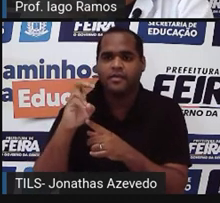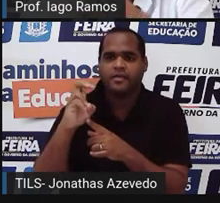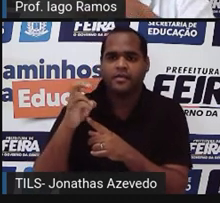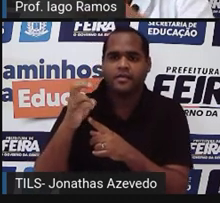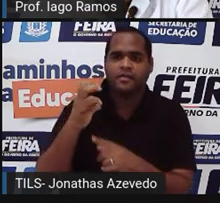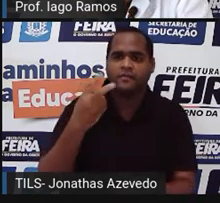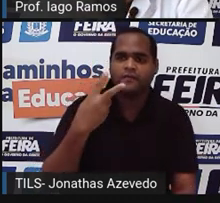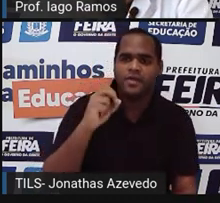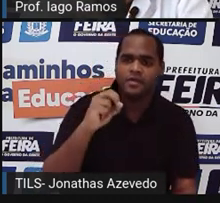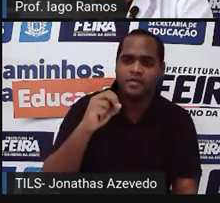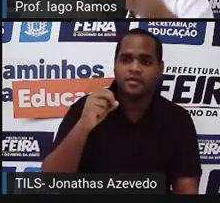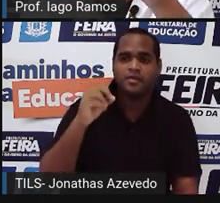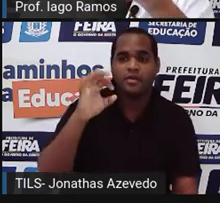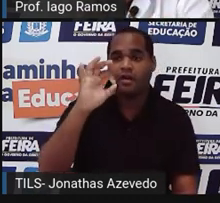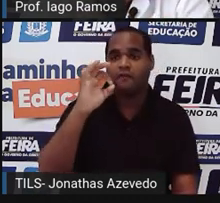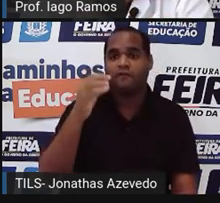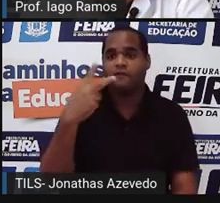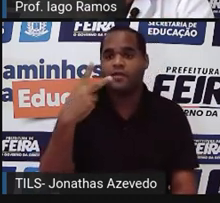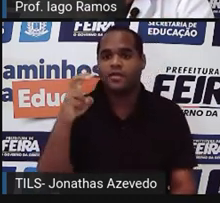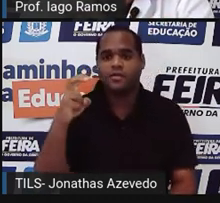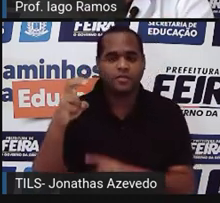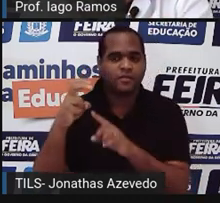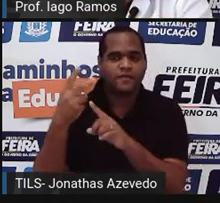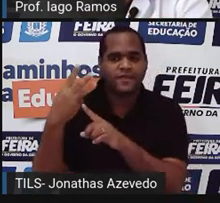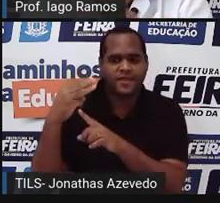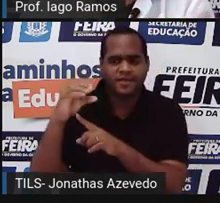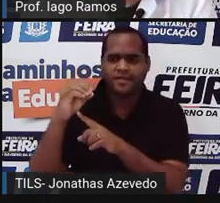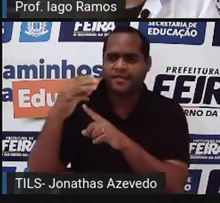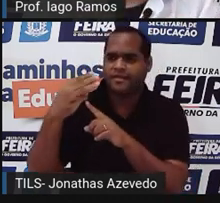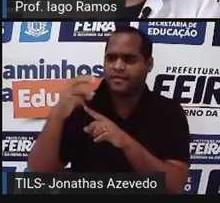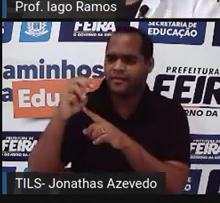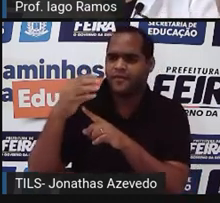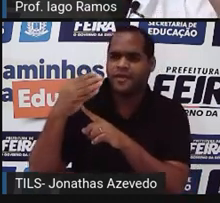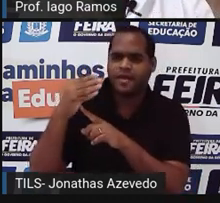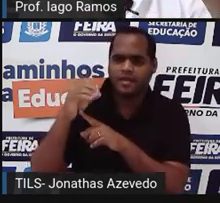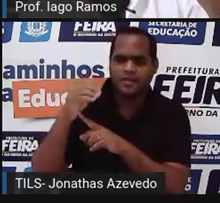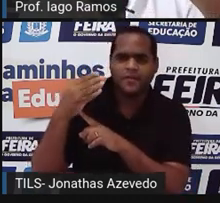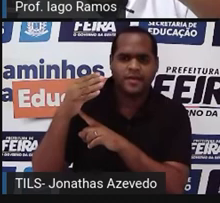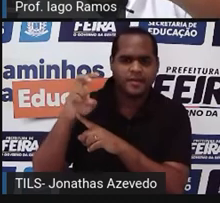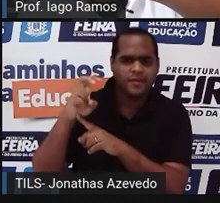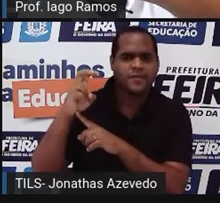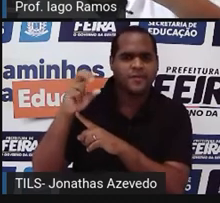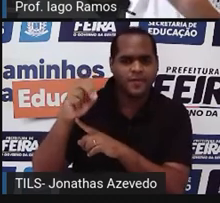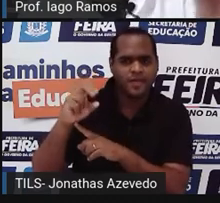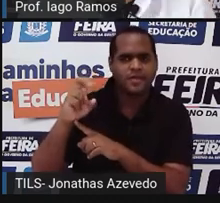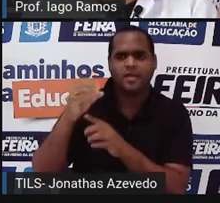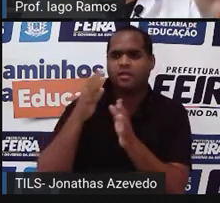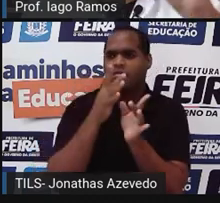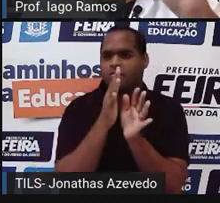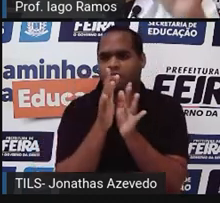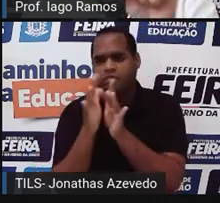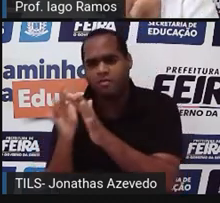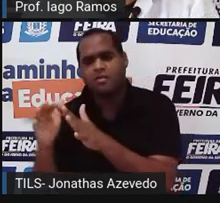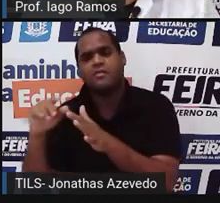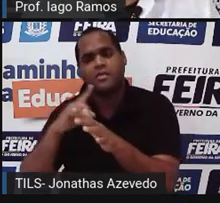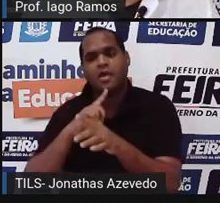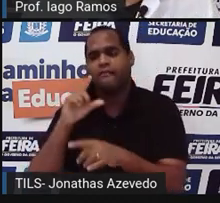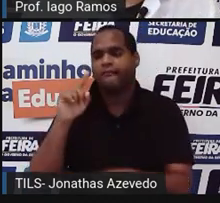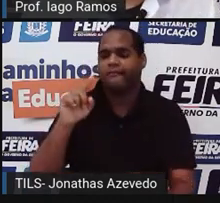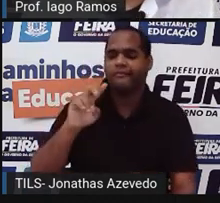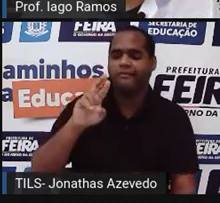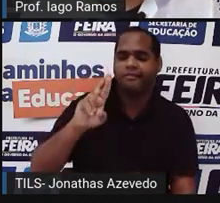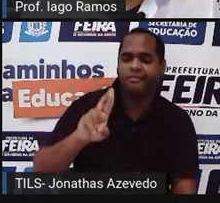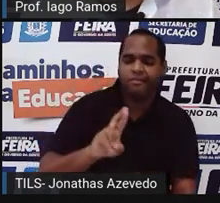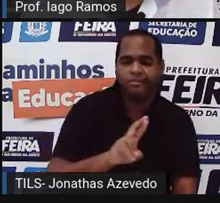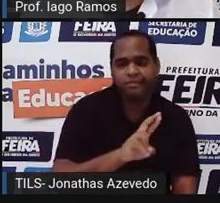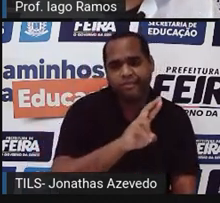15, 20 graus, 25 graus, e aí a figura começa a rotacionar, começa a girar em torno